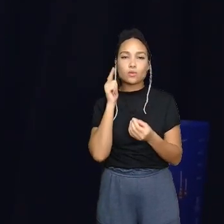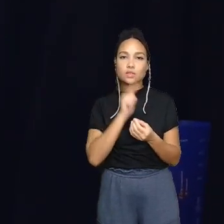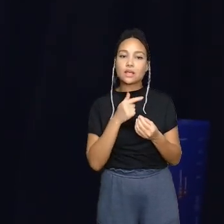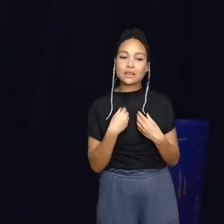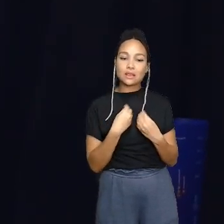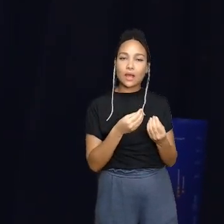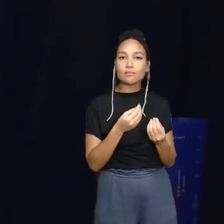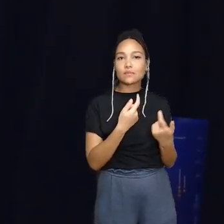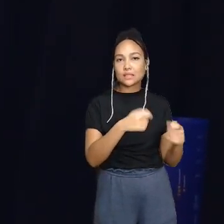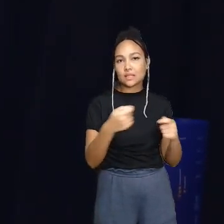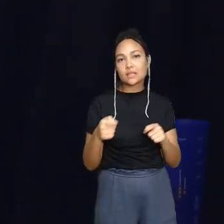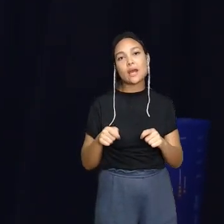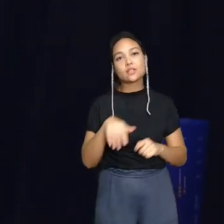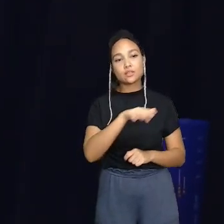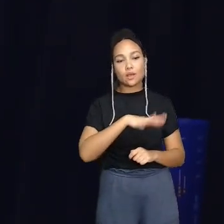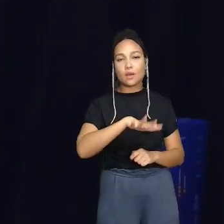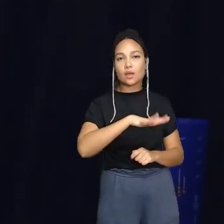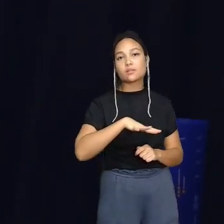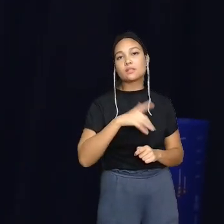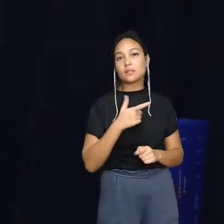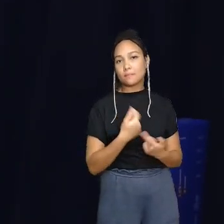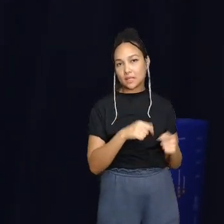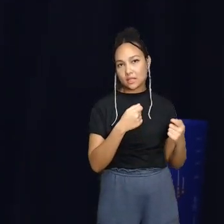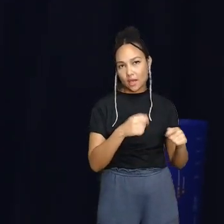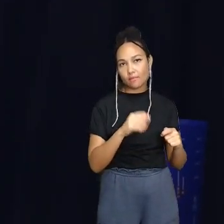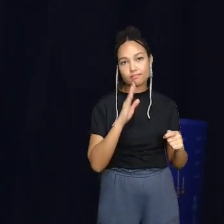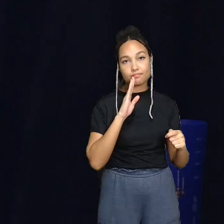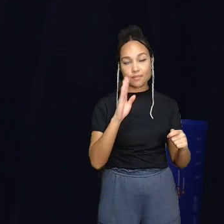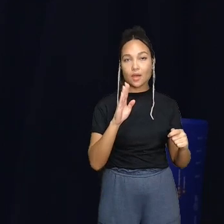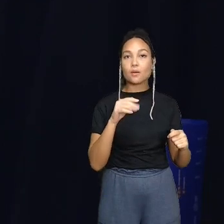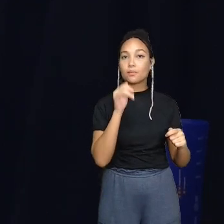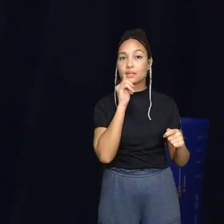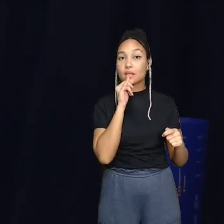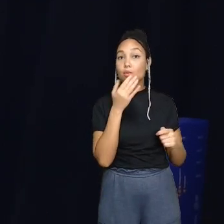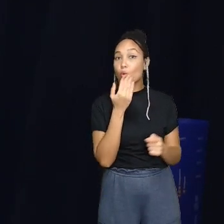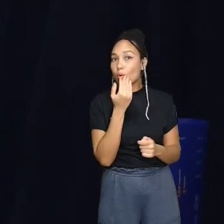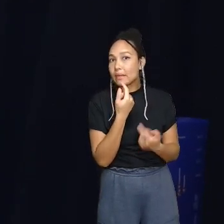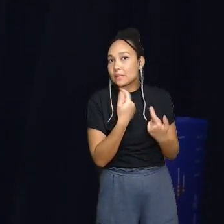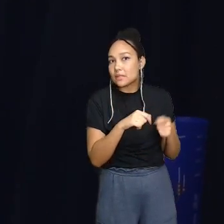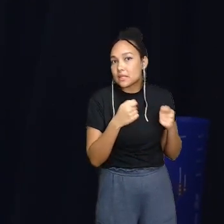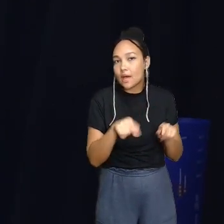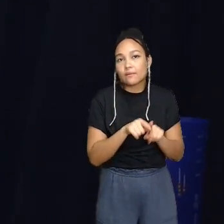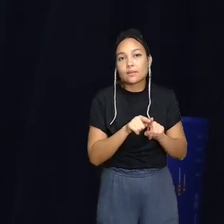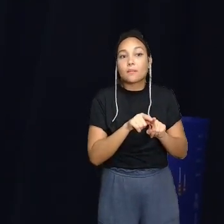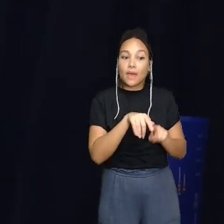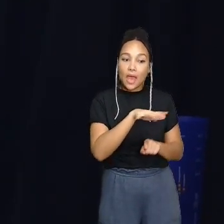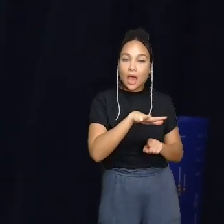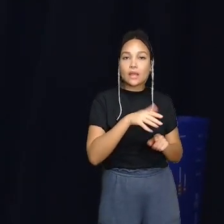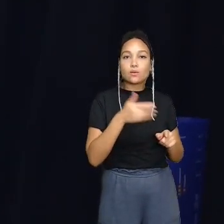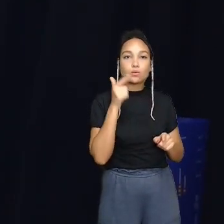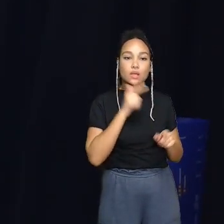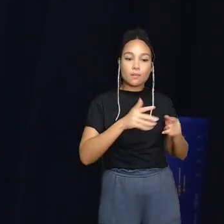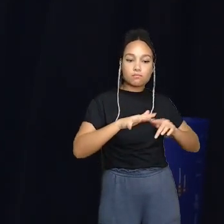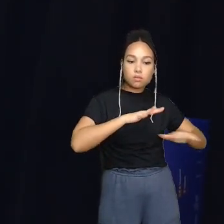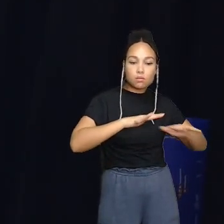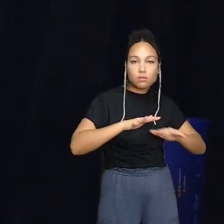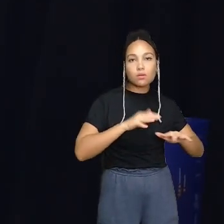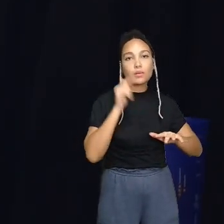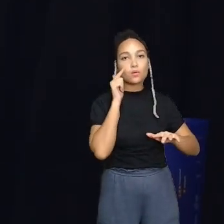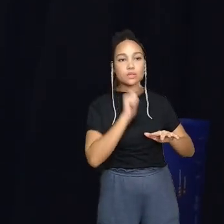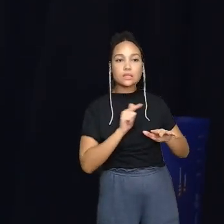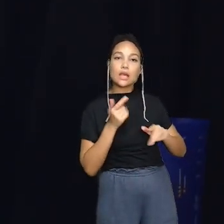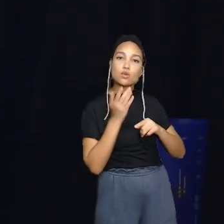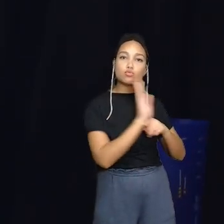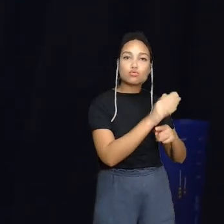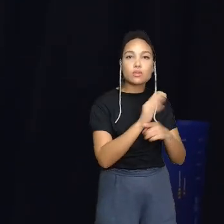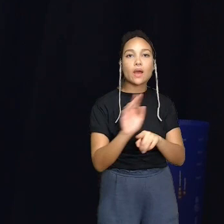mais vulneráveis. Eram elas que estavam mobilizando cestas básicas, eram elas que estavam se mobilizando entre si para atender as famílias, as crianças